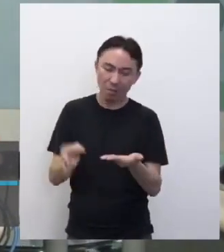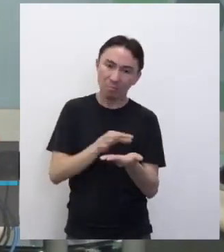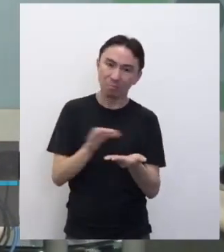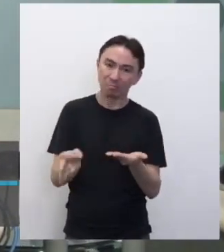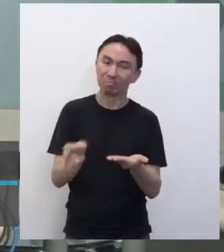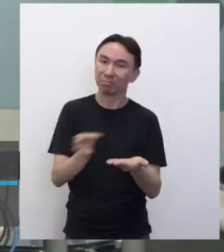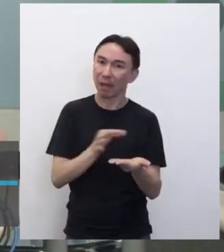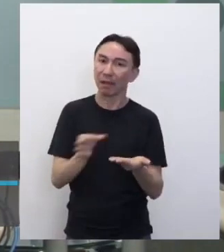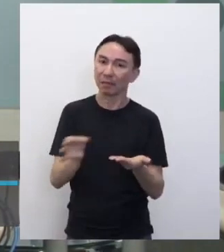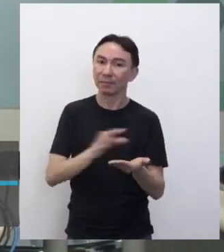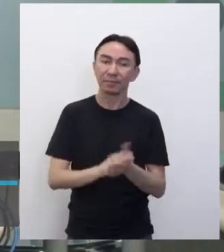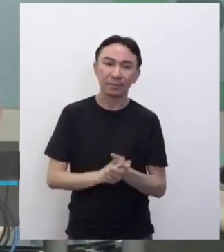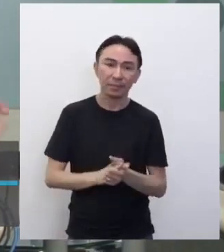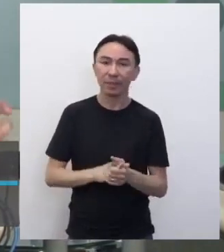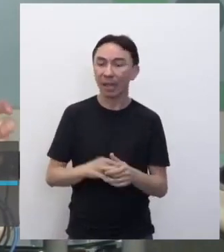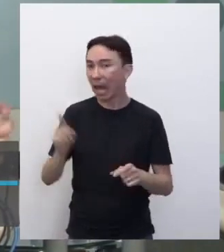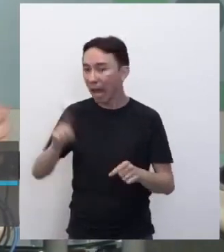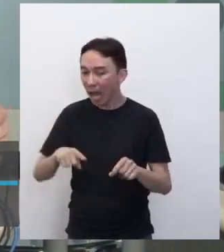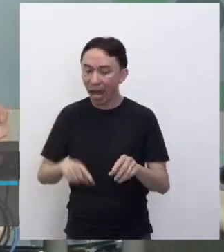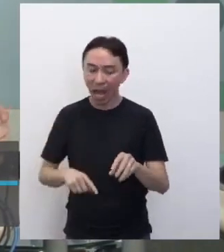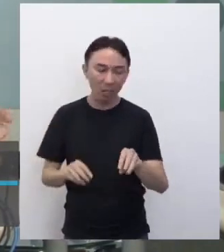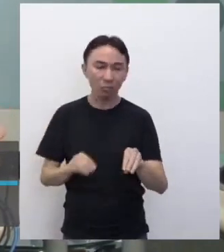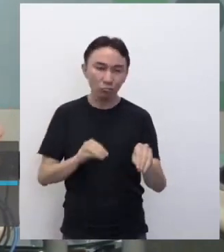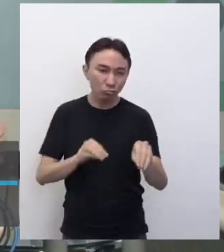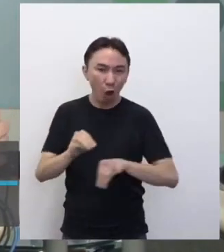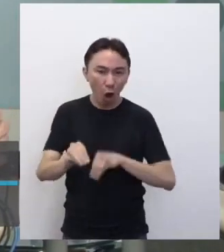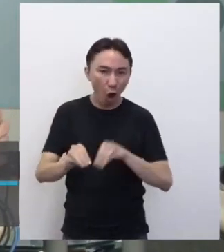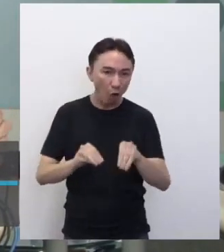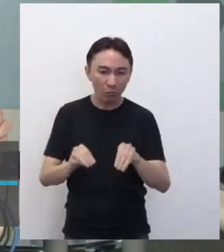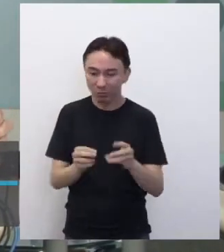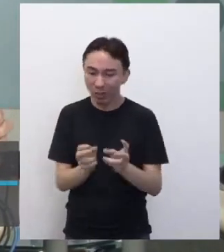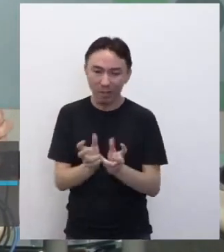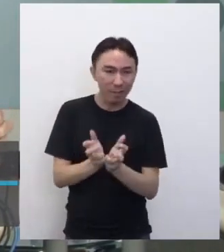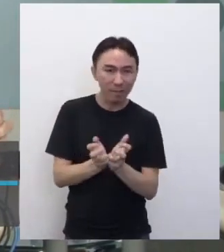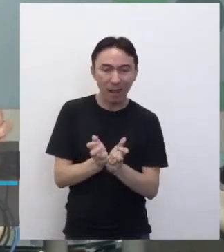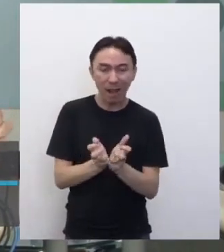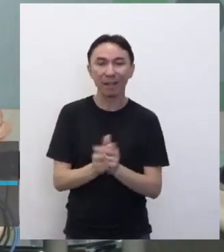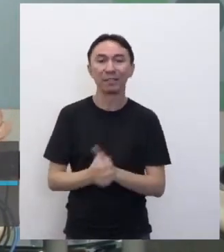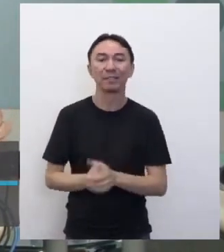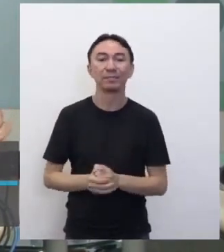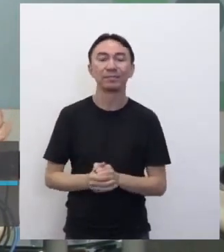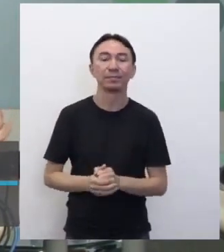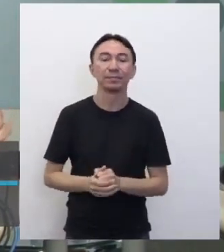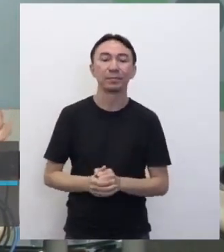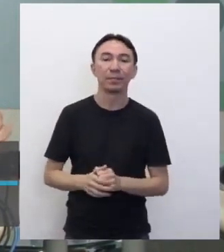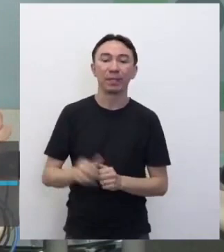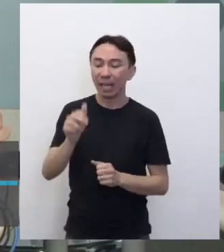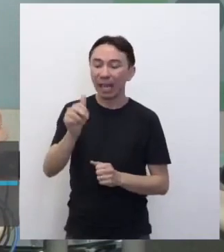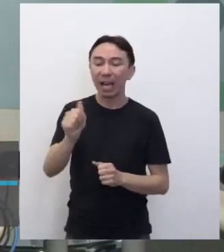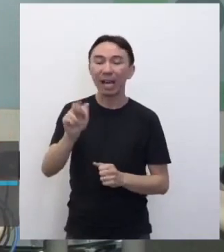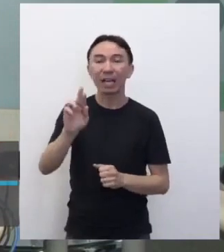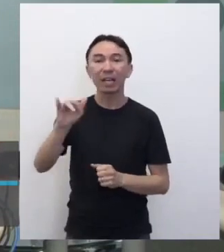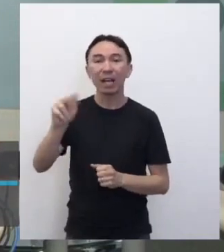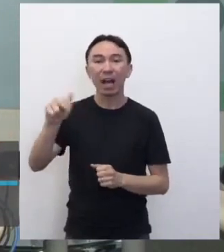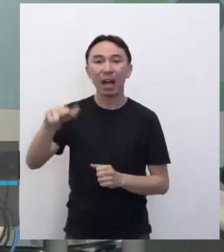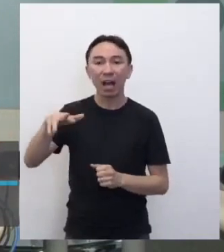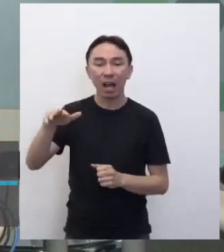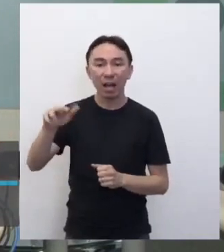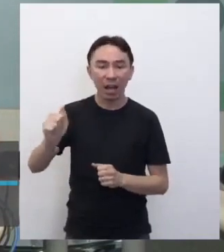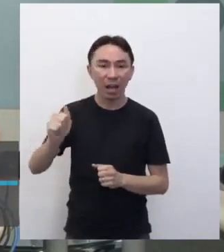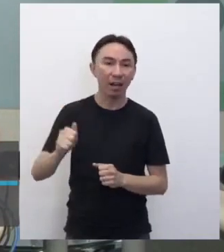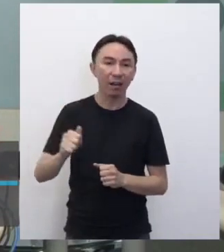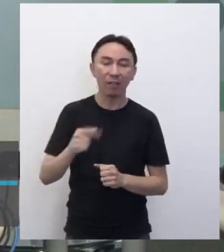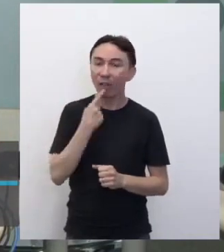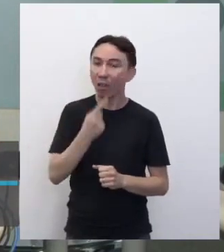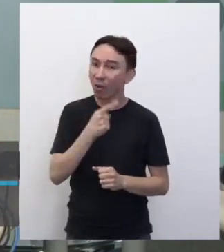Saracanan, games. Jogos, mais uma vez. A Leandra da Peadrino Bertrani, ela falou news, magazine and games.